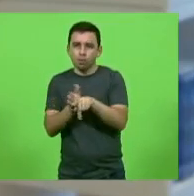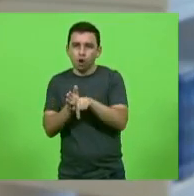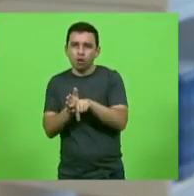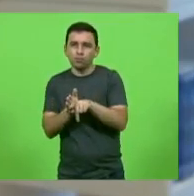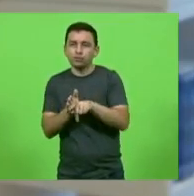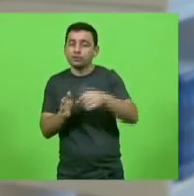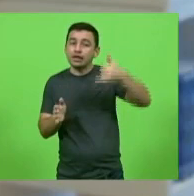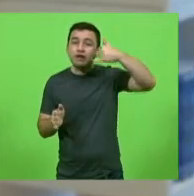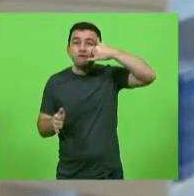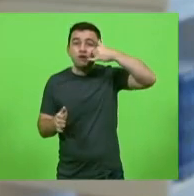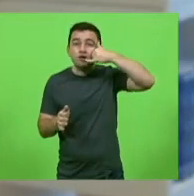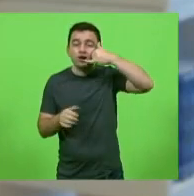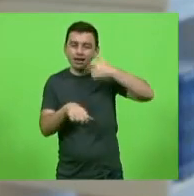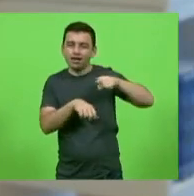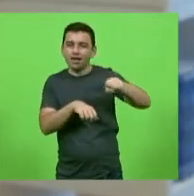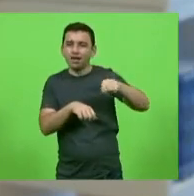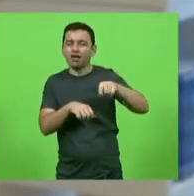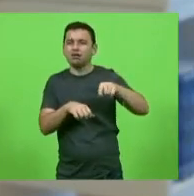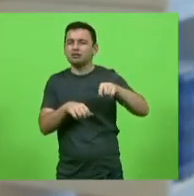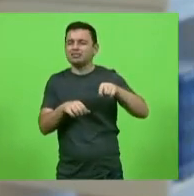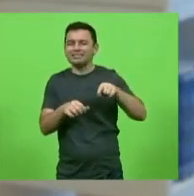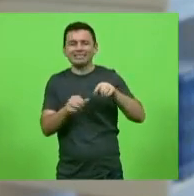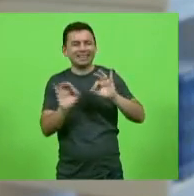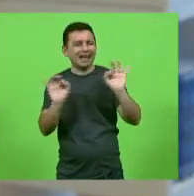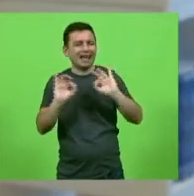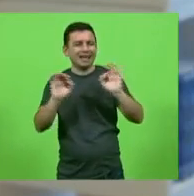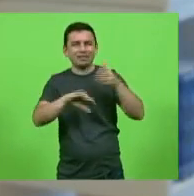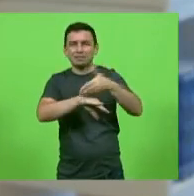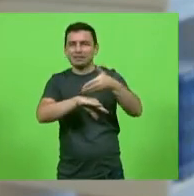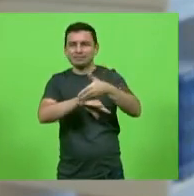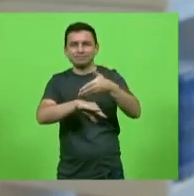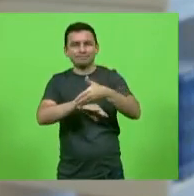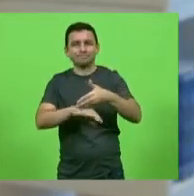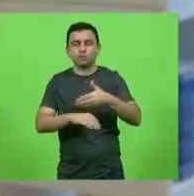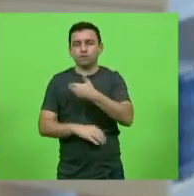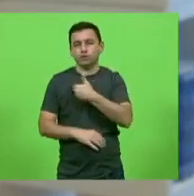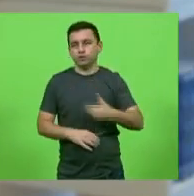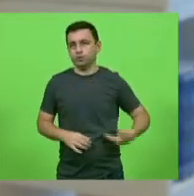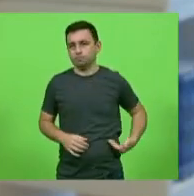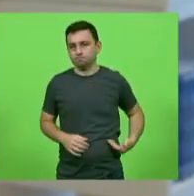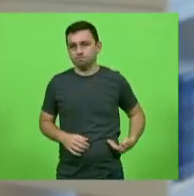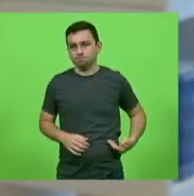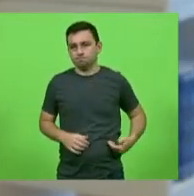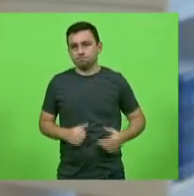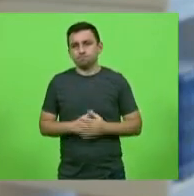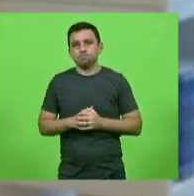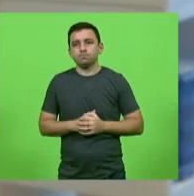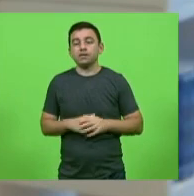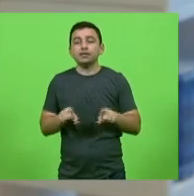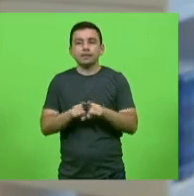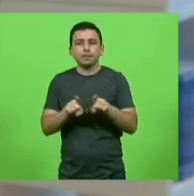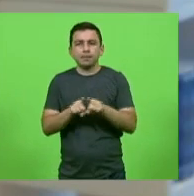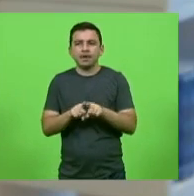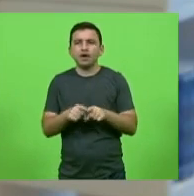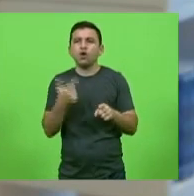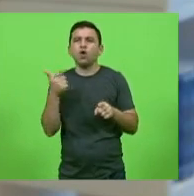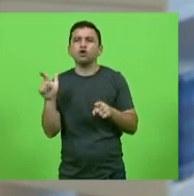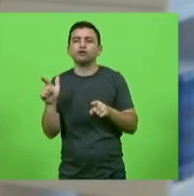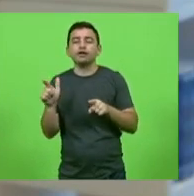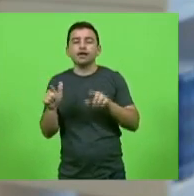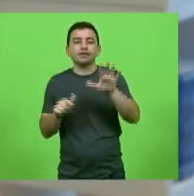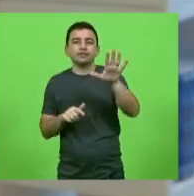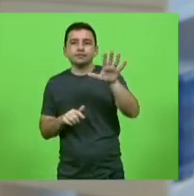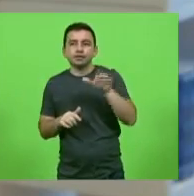telefônico e telemático, a participação do governador. Fecho aspas. Também não prosperam as acusações em relação à contratação